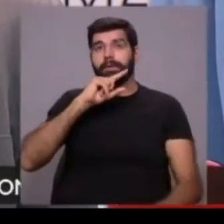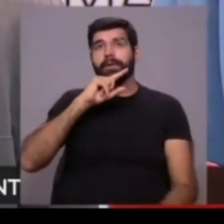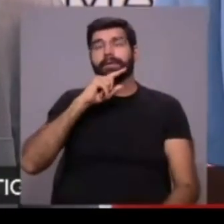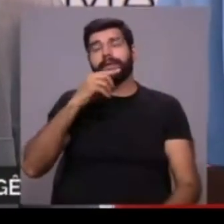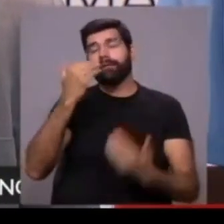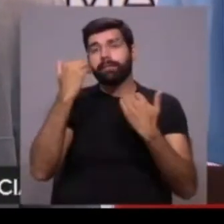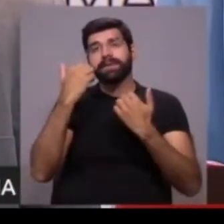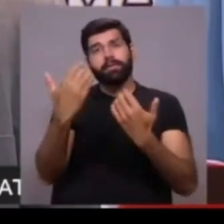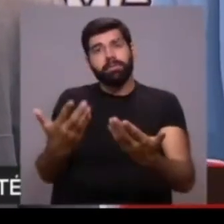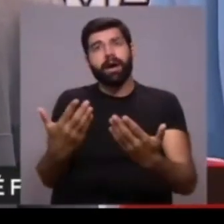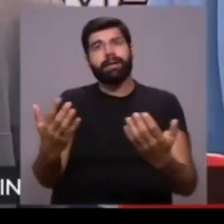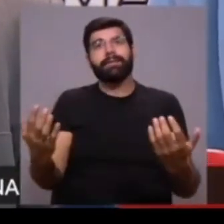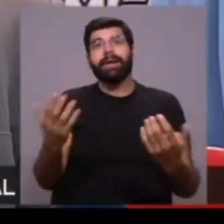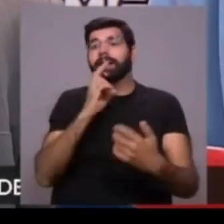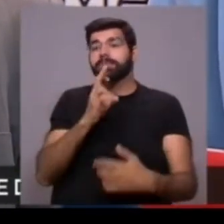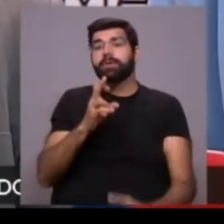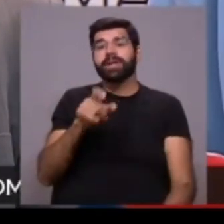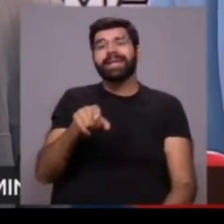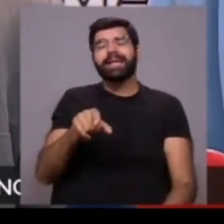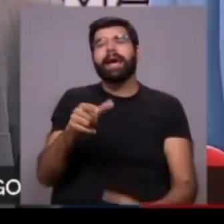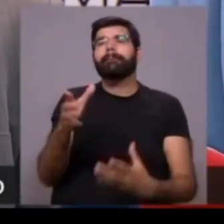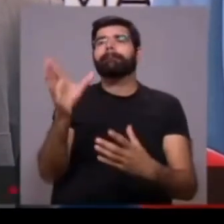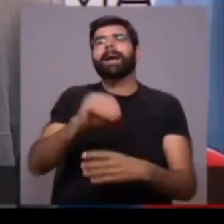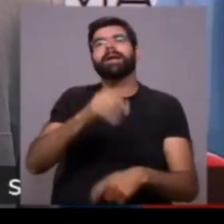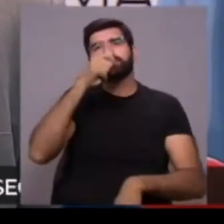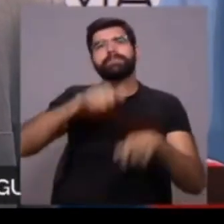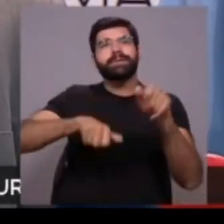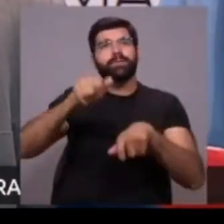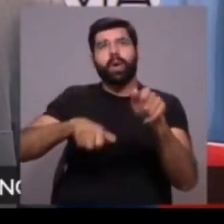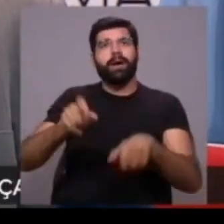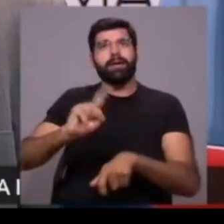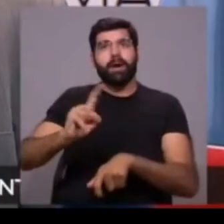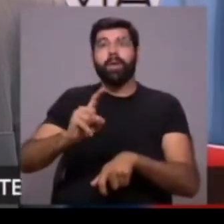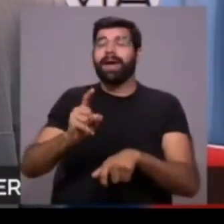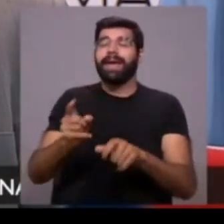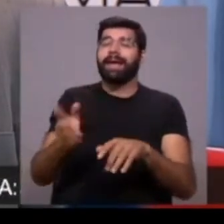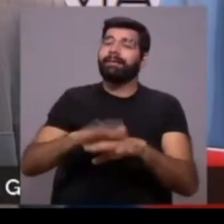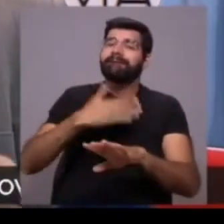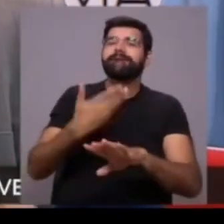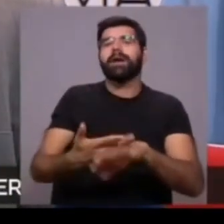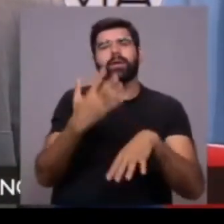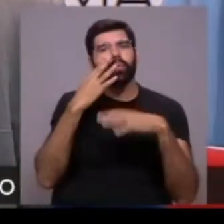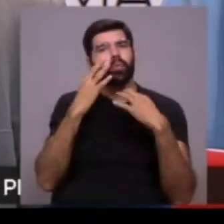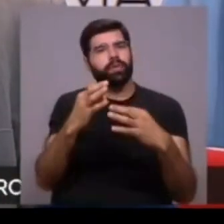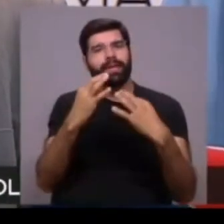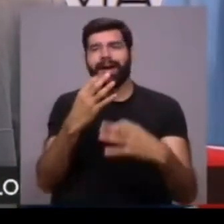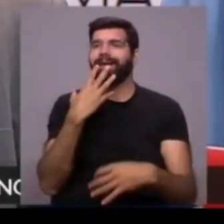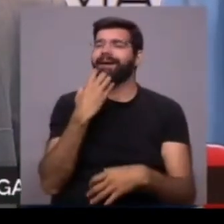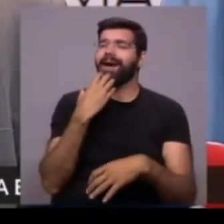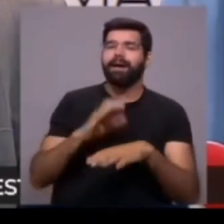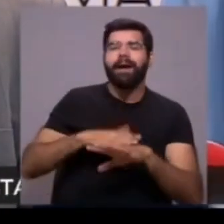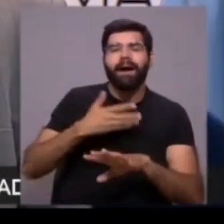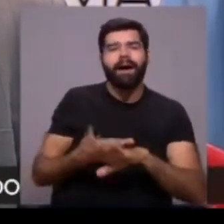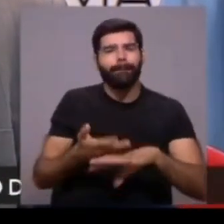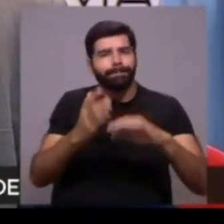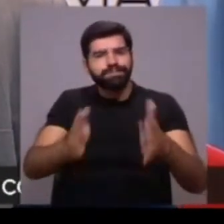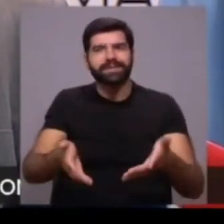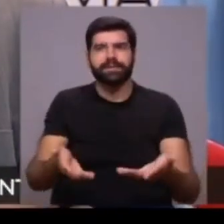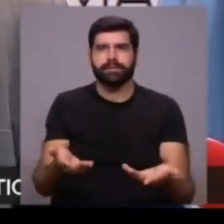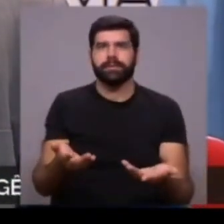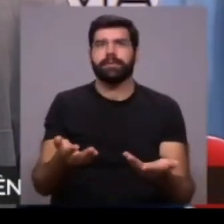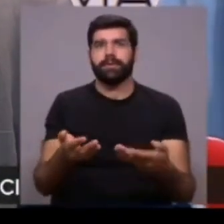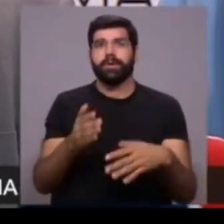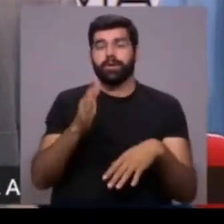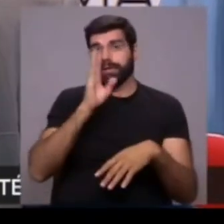informações a resposta aqui não sou mais mais a resposta aqui é mais cuidado mais cuidado é aquilo que é necessário Porque